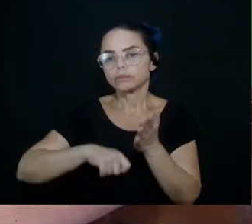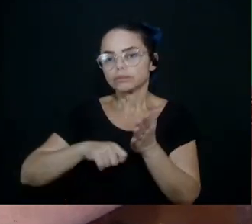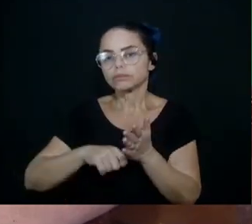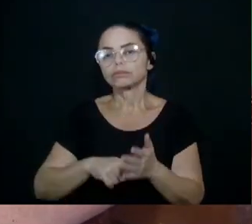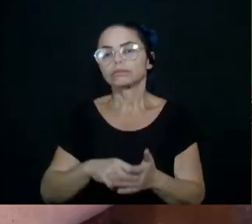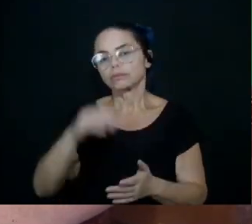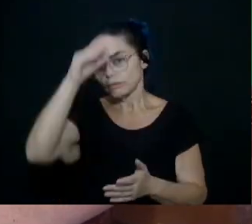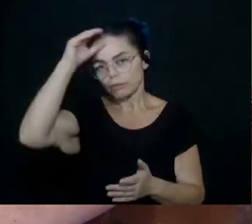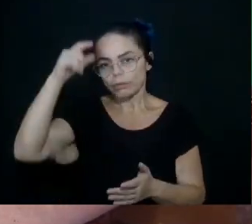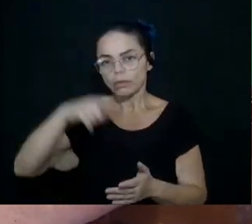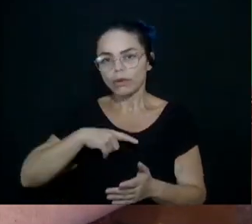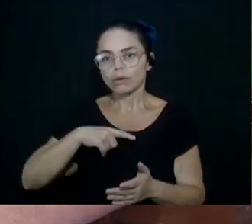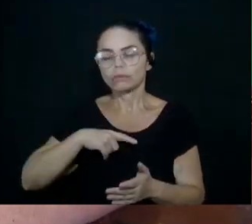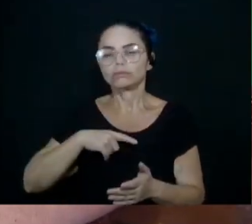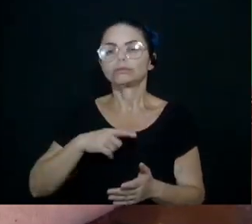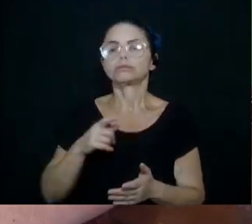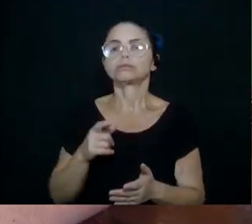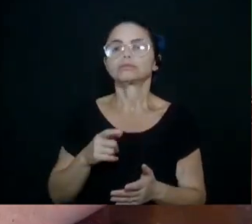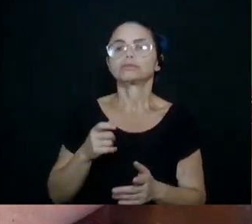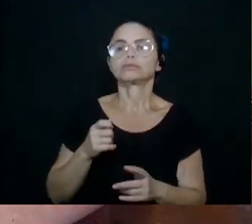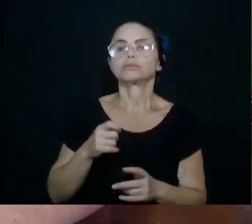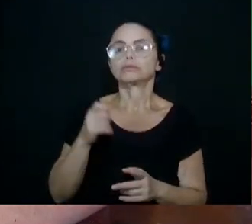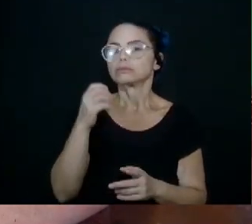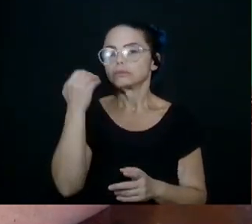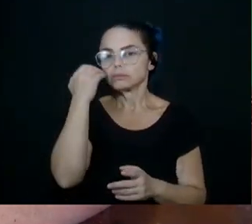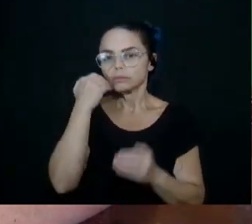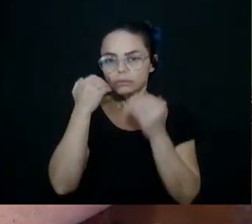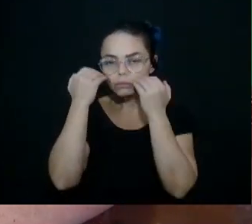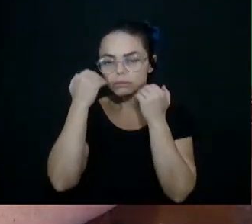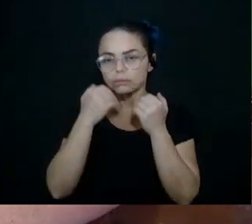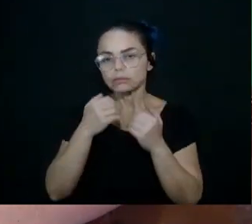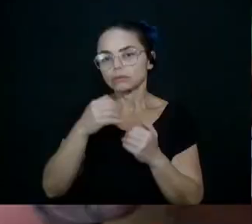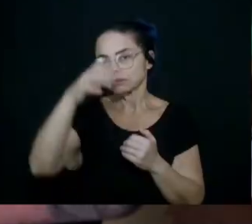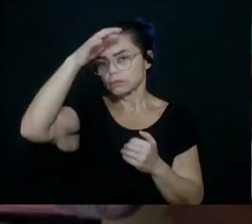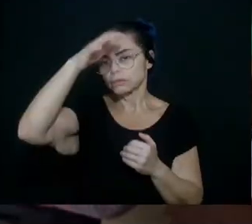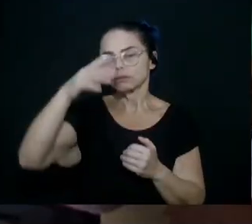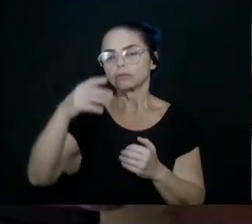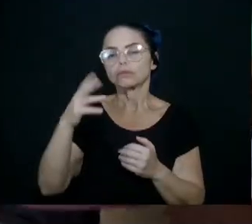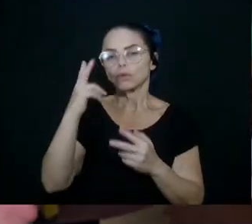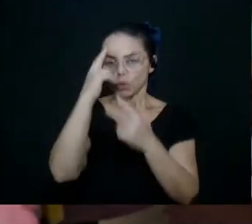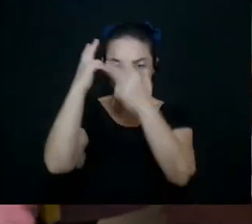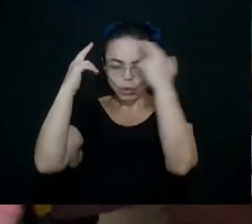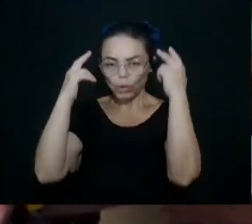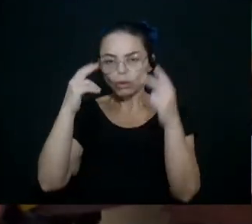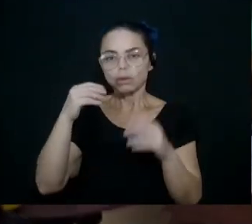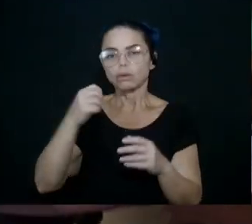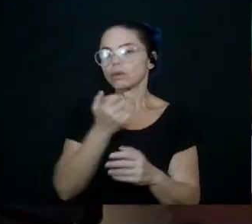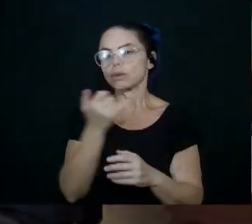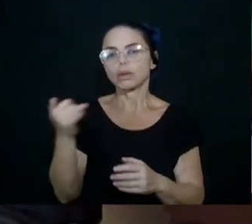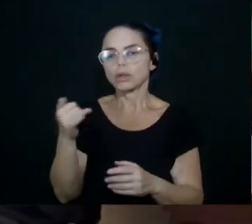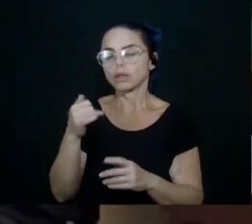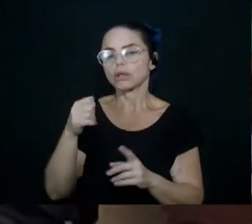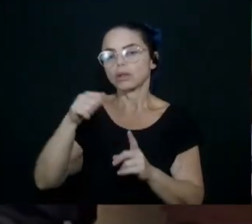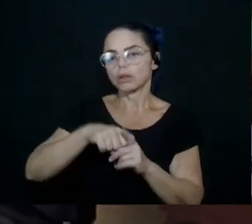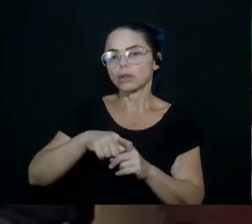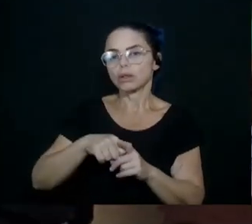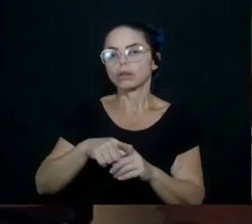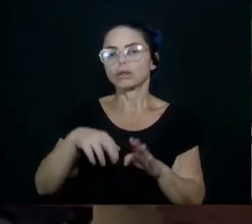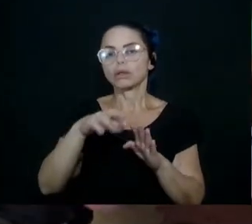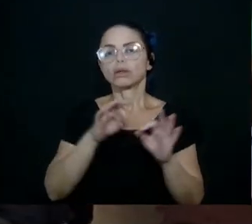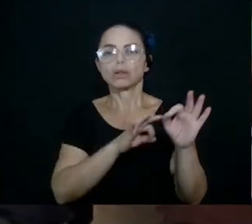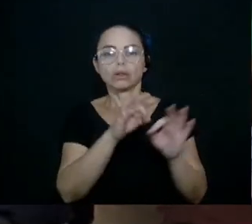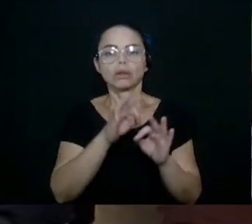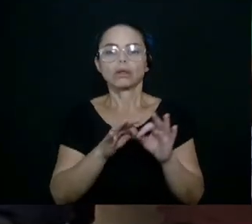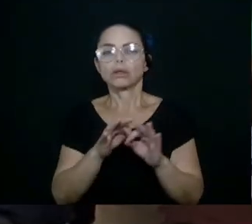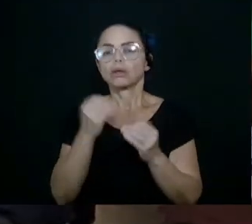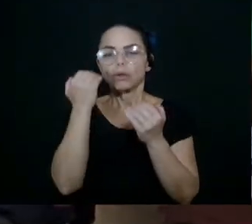uma assinatura, ele pode vir fazer barba e cabelo quantas vezes ele quiser dentro do mês, ou também planos limitados, onde ele pode fazer uma barba, um cabelo